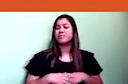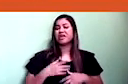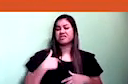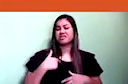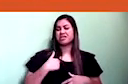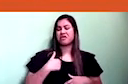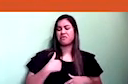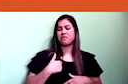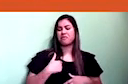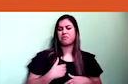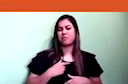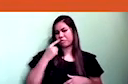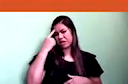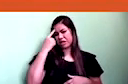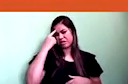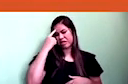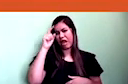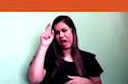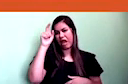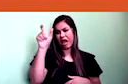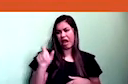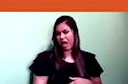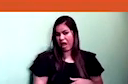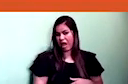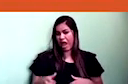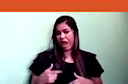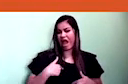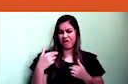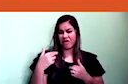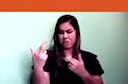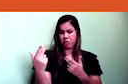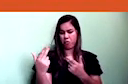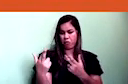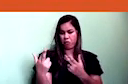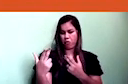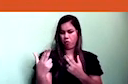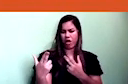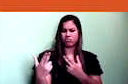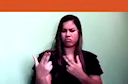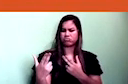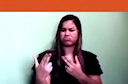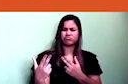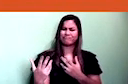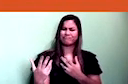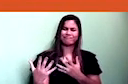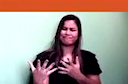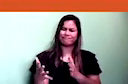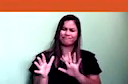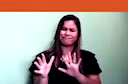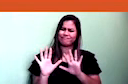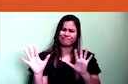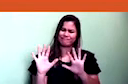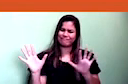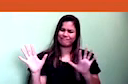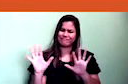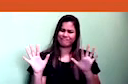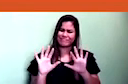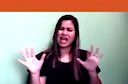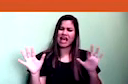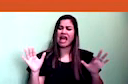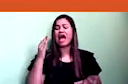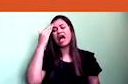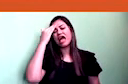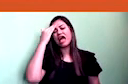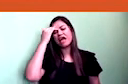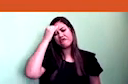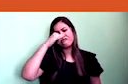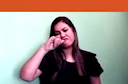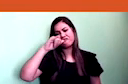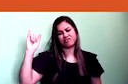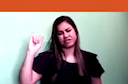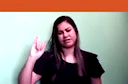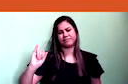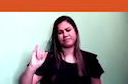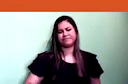projetar-se no outro pode gerar emoções, né? Então, a vida